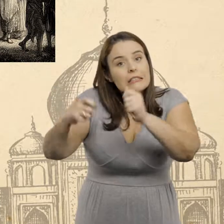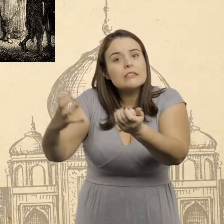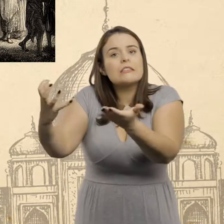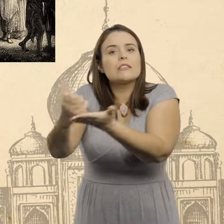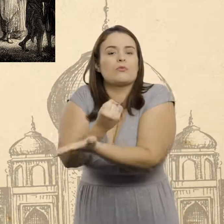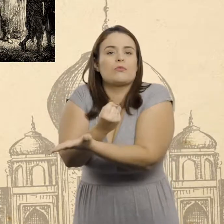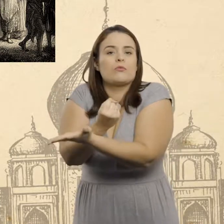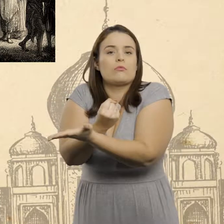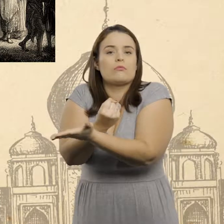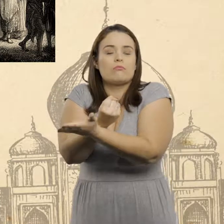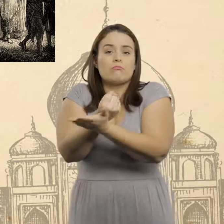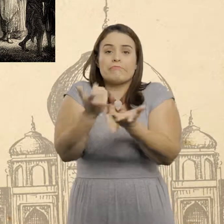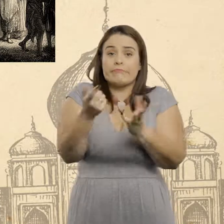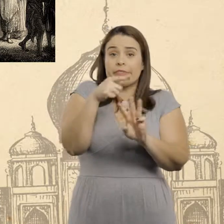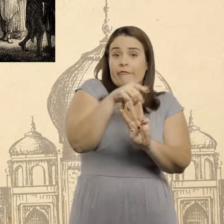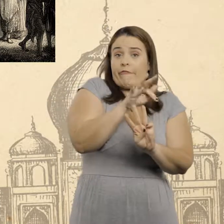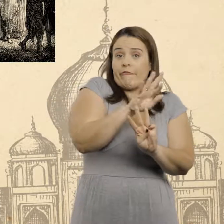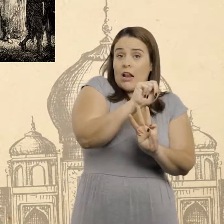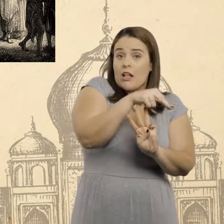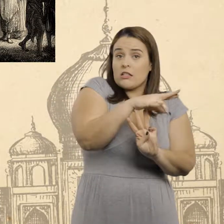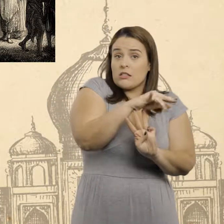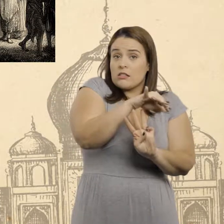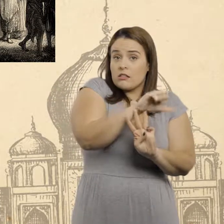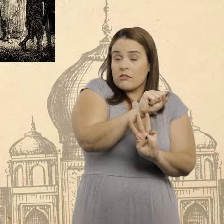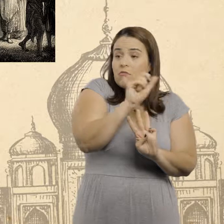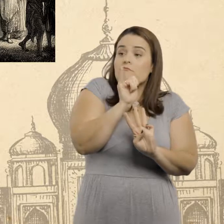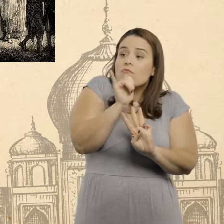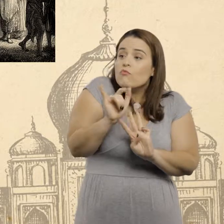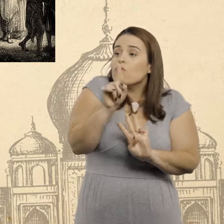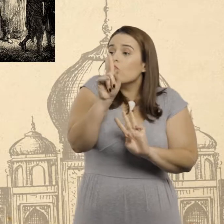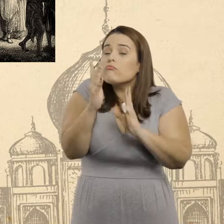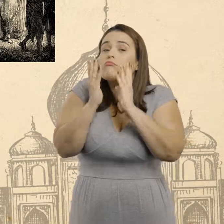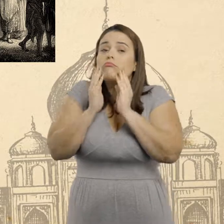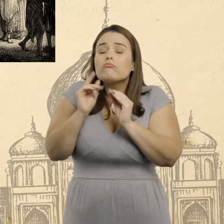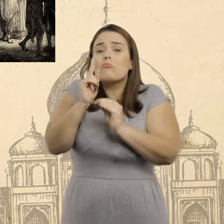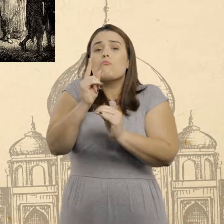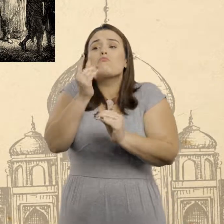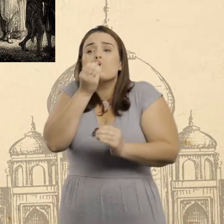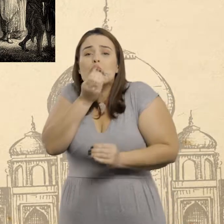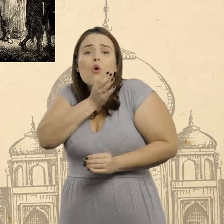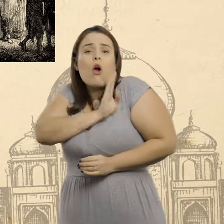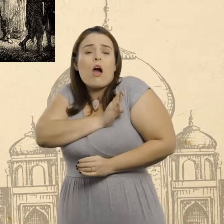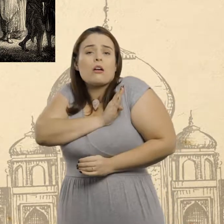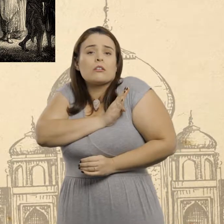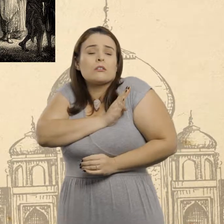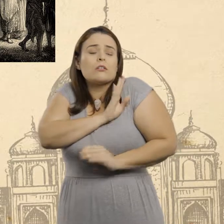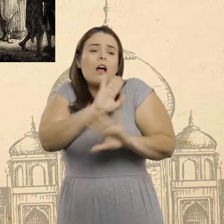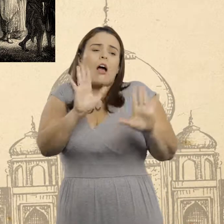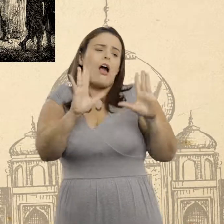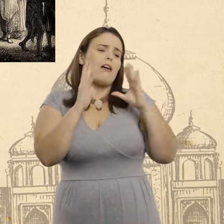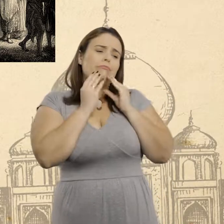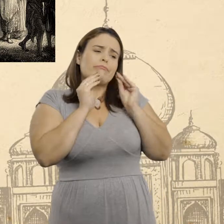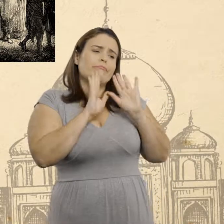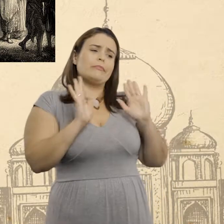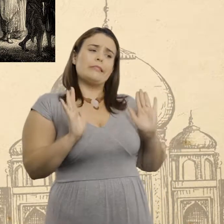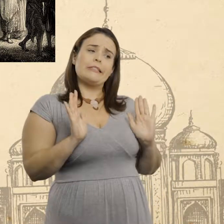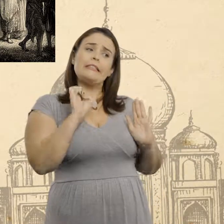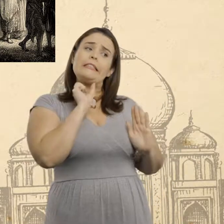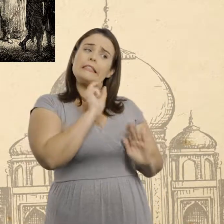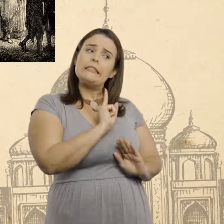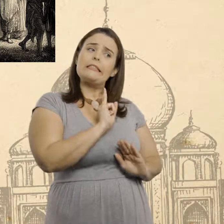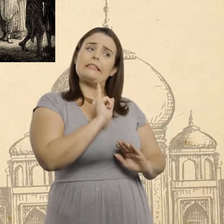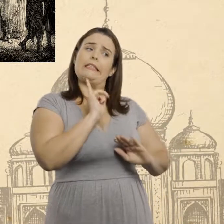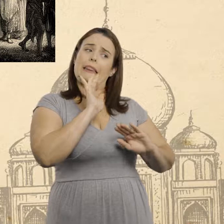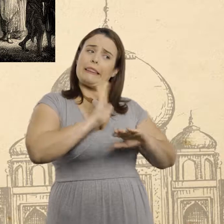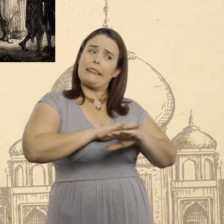poderiam fazer isso. Sir Francis Cromarty disse que Phileas Fogg era um homem de bom coração. O Sr. Fogg respondeu que